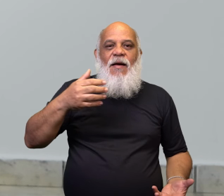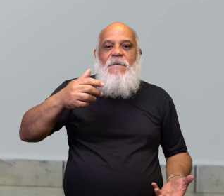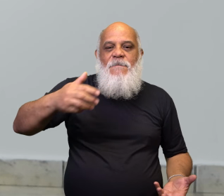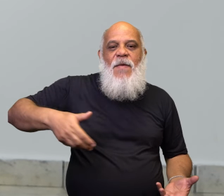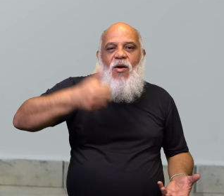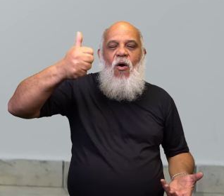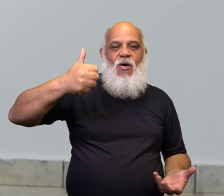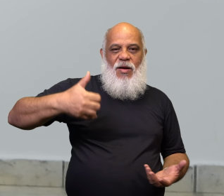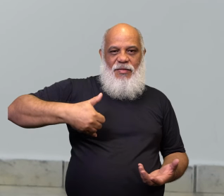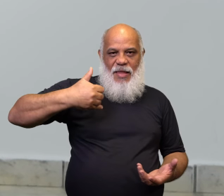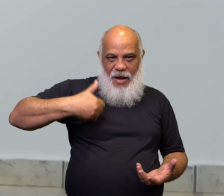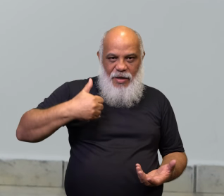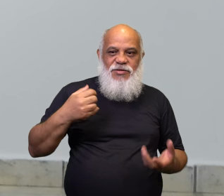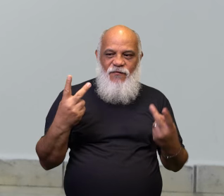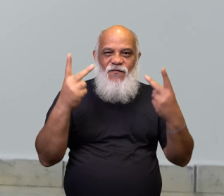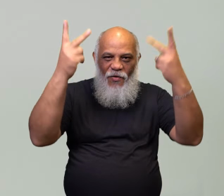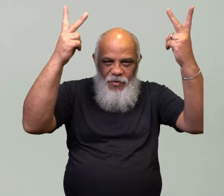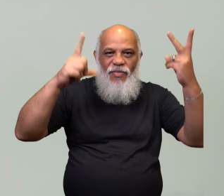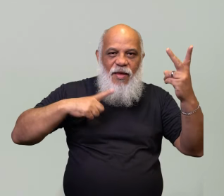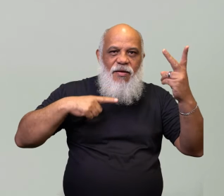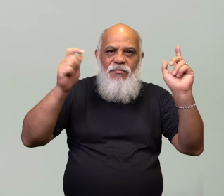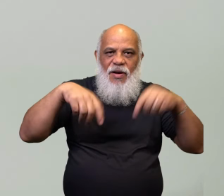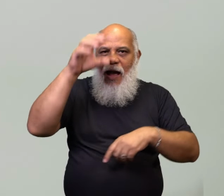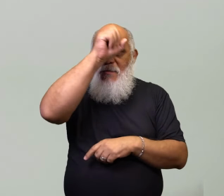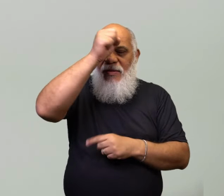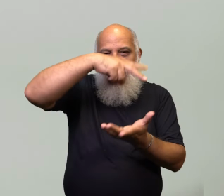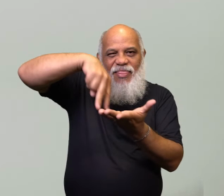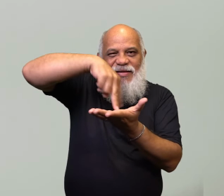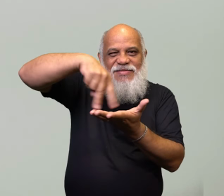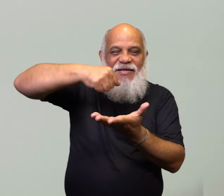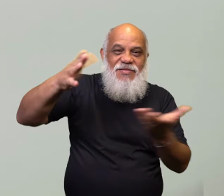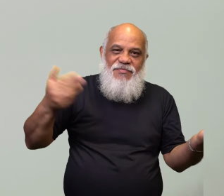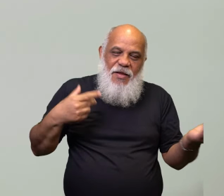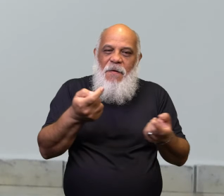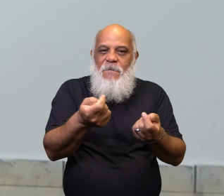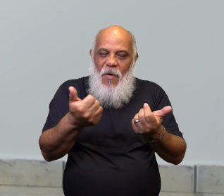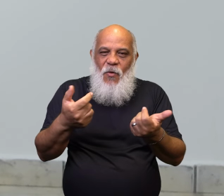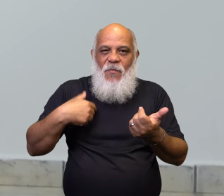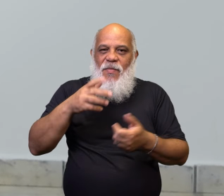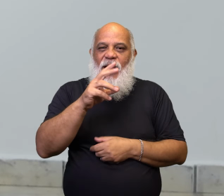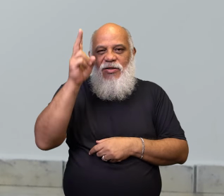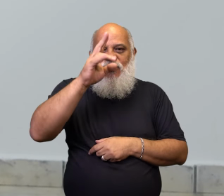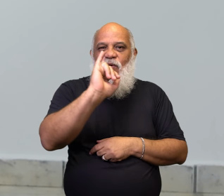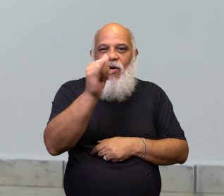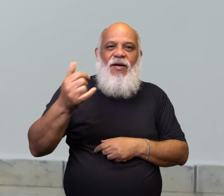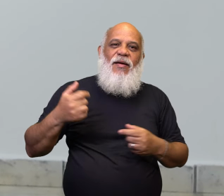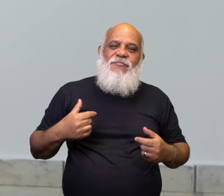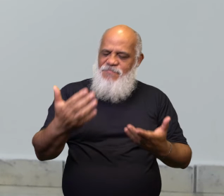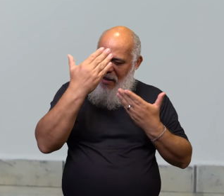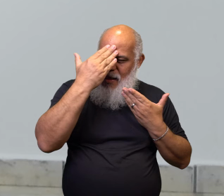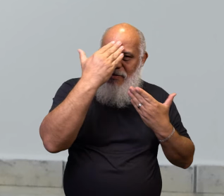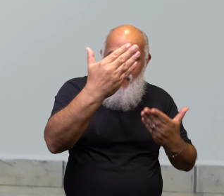sabe dançar. Vamos valorizar a melhor idade. E é isso, pessoal. No fim da minha história, é isso aí. Eu só tenho a